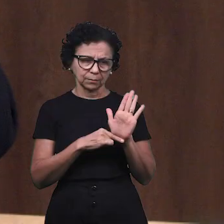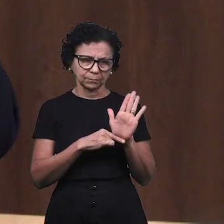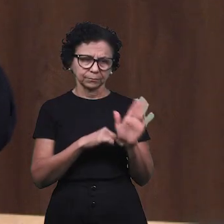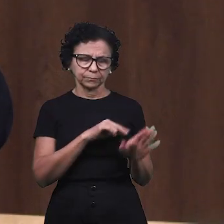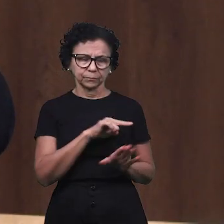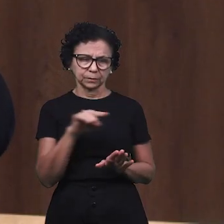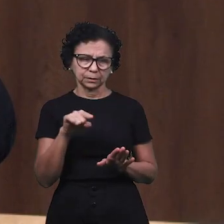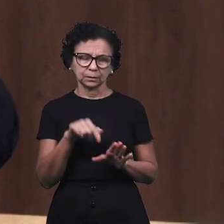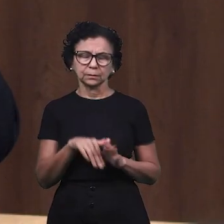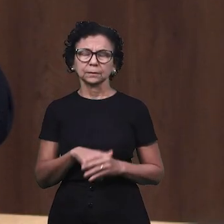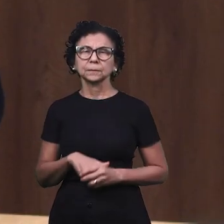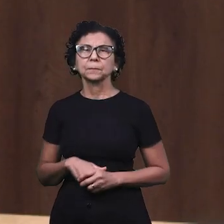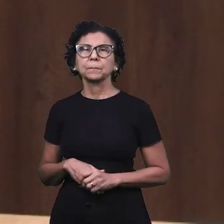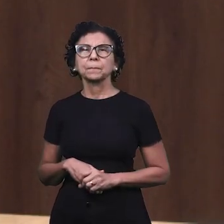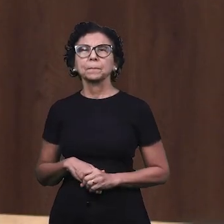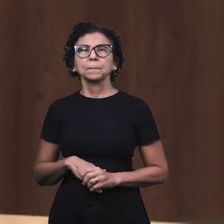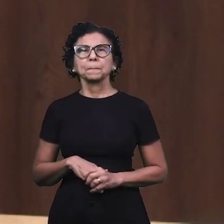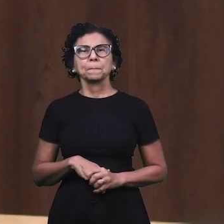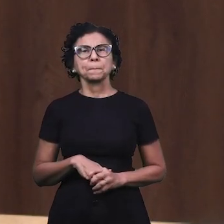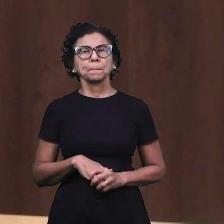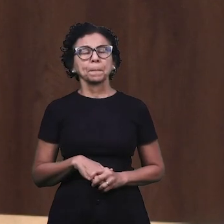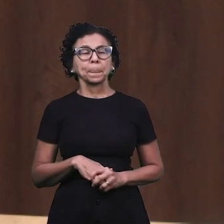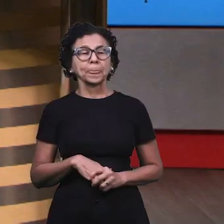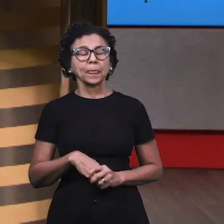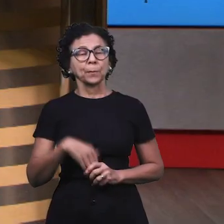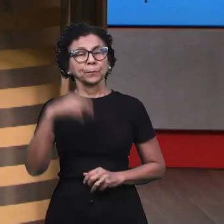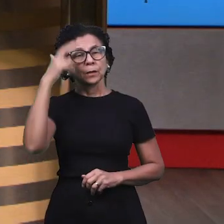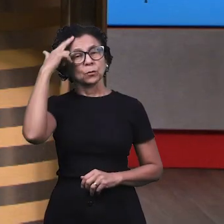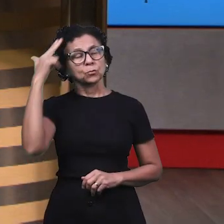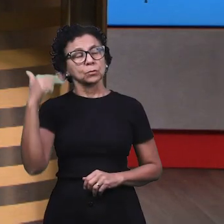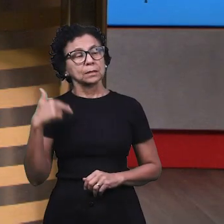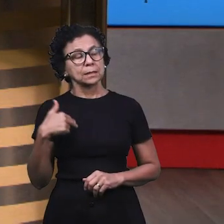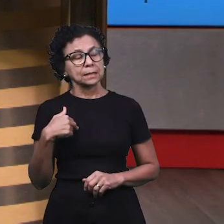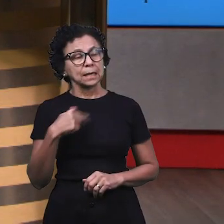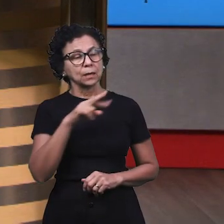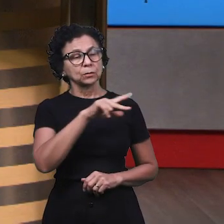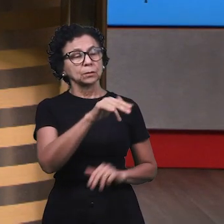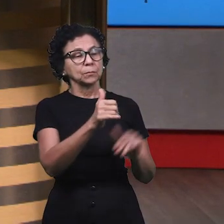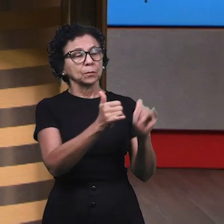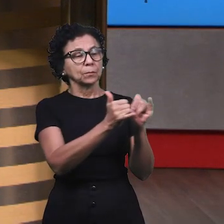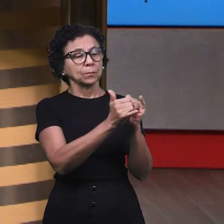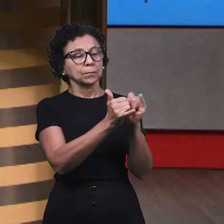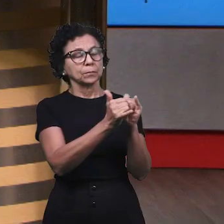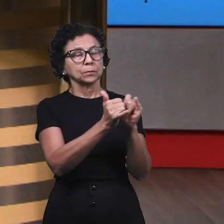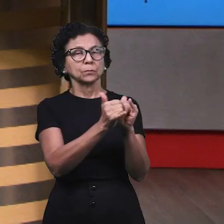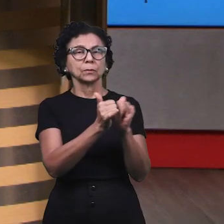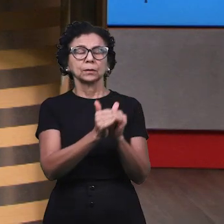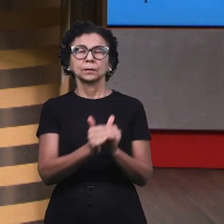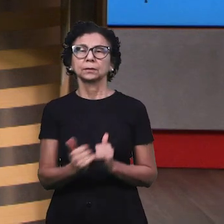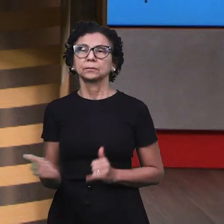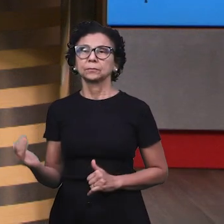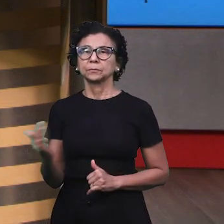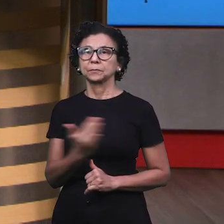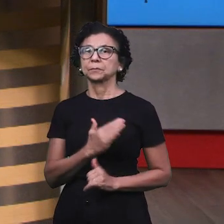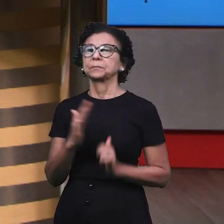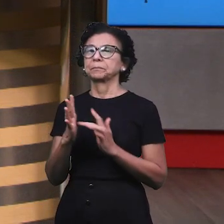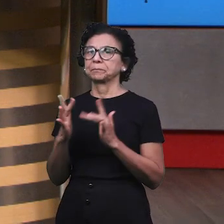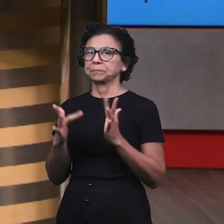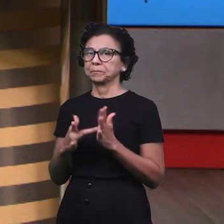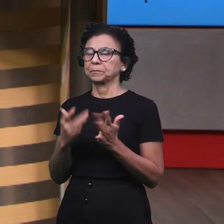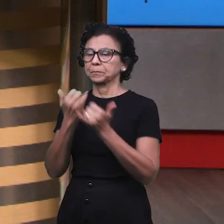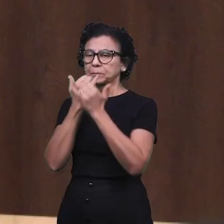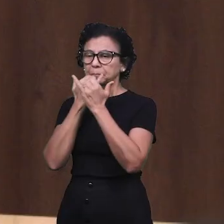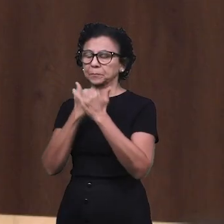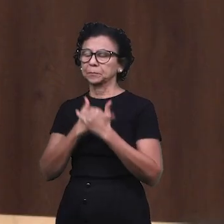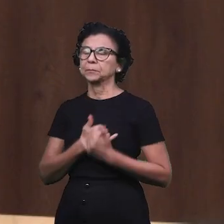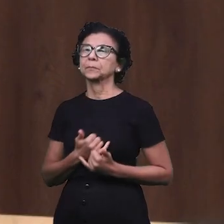o José oferecendo perdão. É isso. A figura do Senhor Jesus que nos perdoa de todos os nossos pecados.